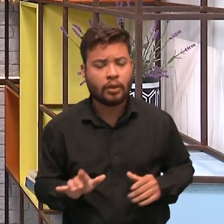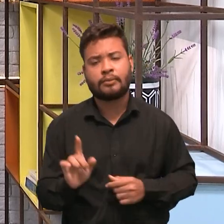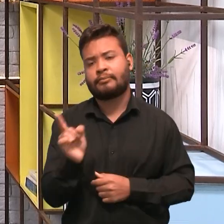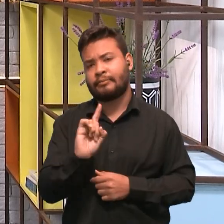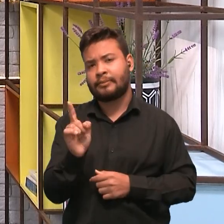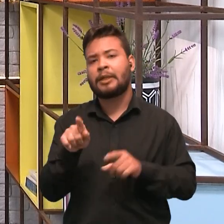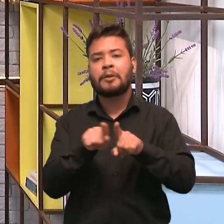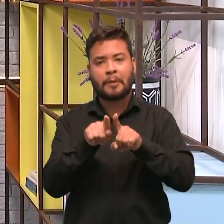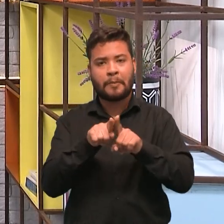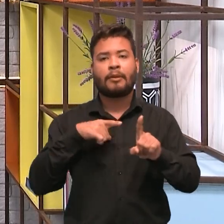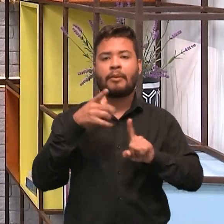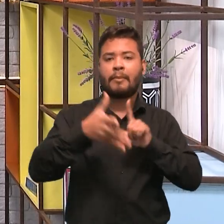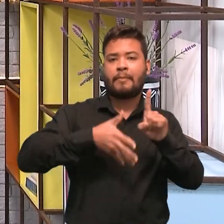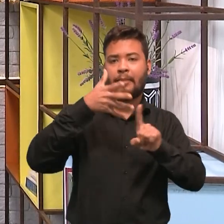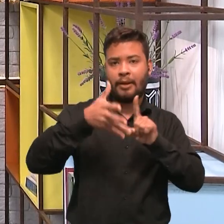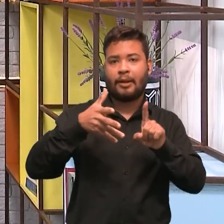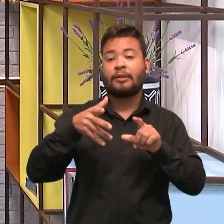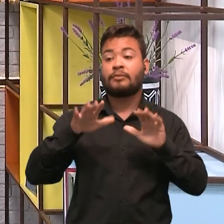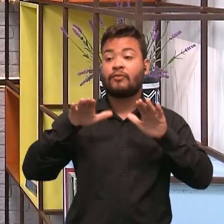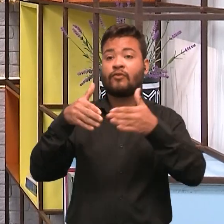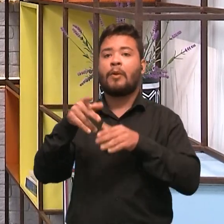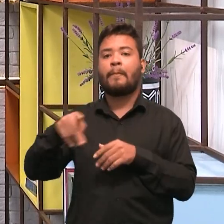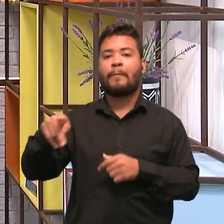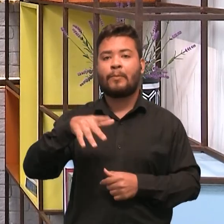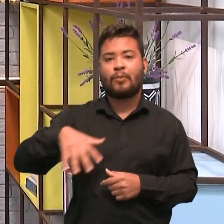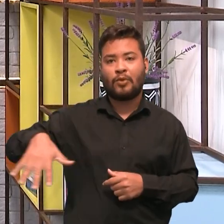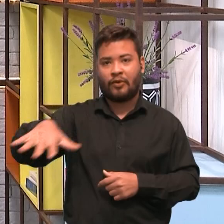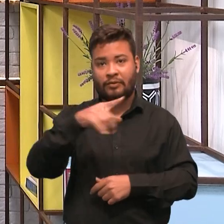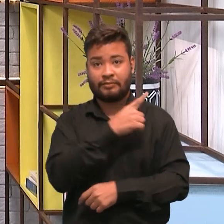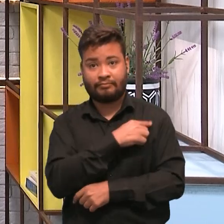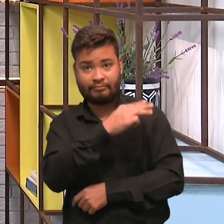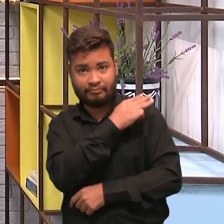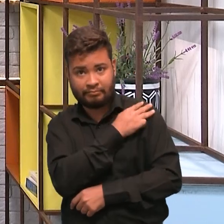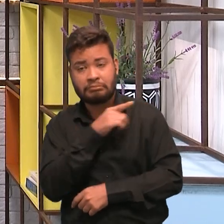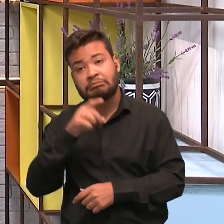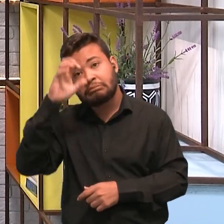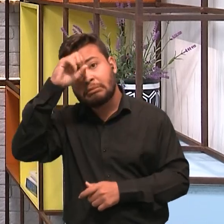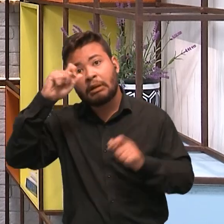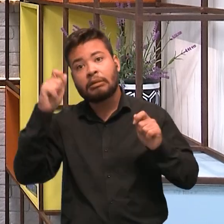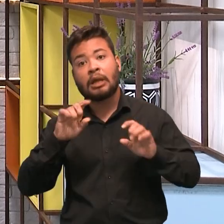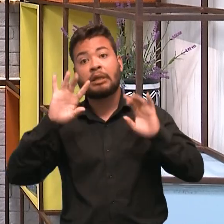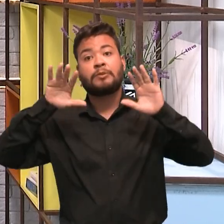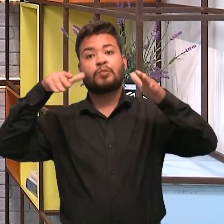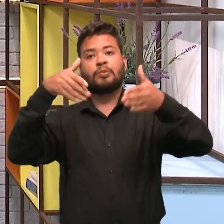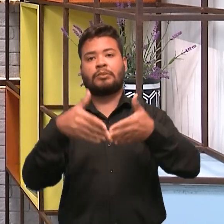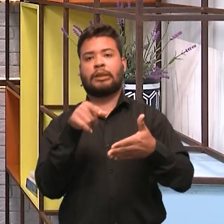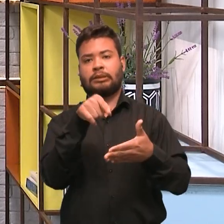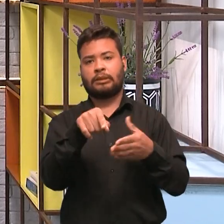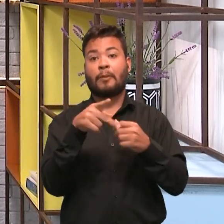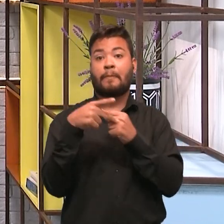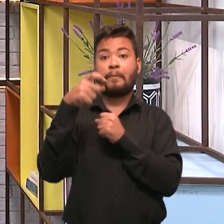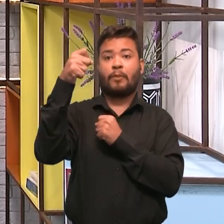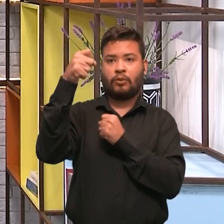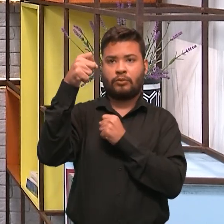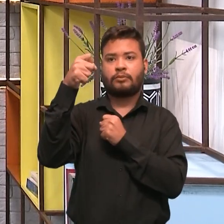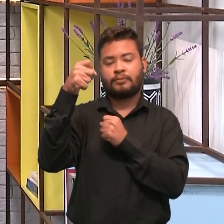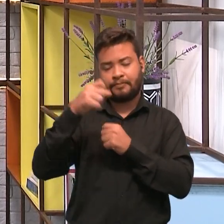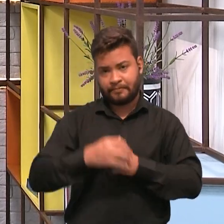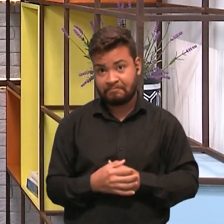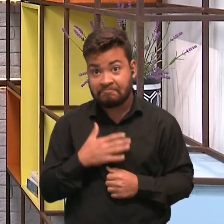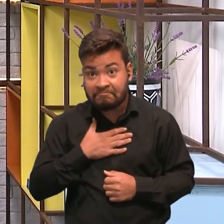espécie de segmentação que os museus geralmente fazem. O Museu Antropológico é típico disso. Eu cheguei a escutar de